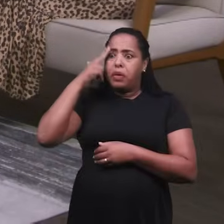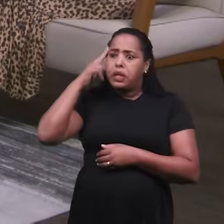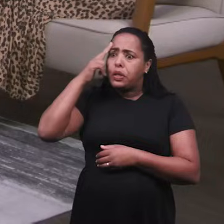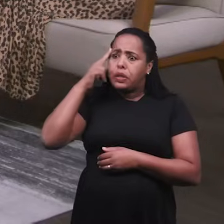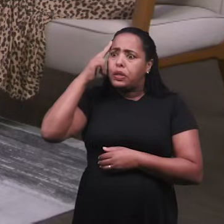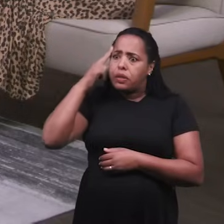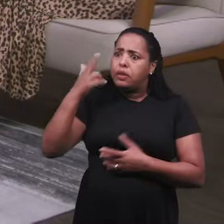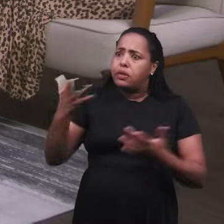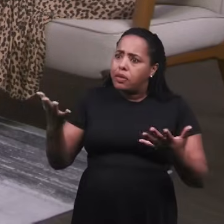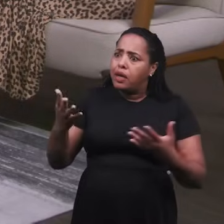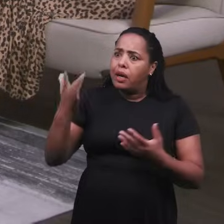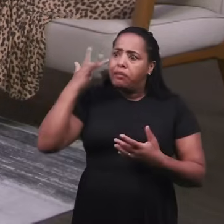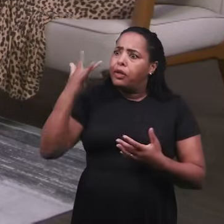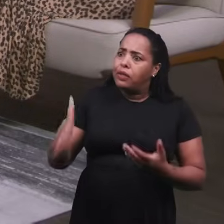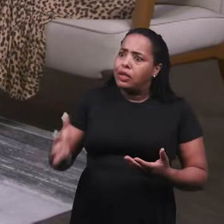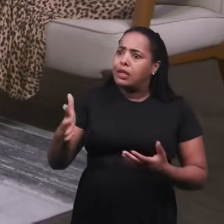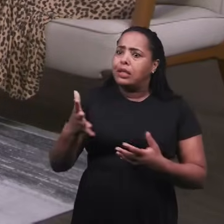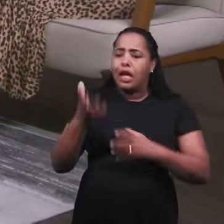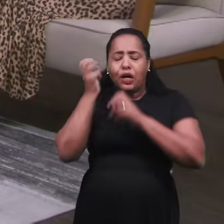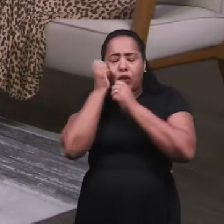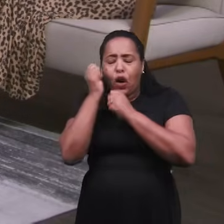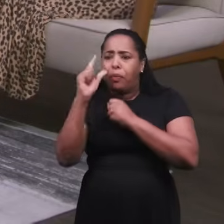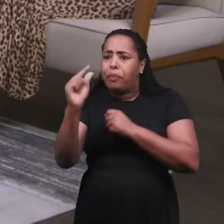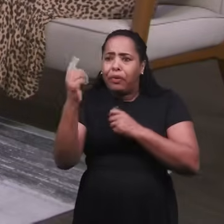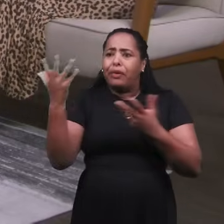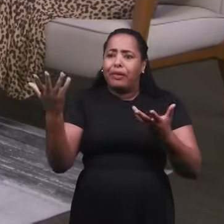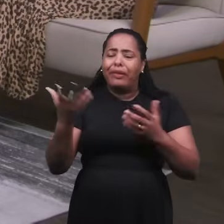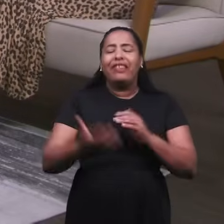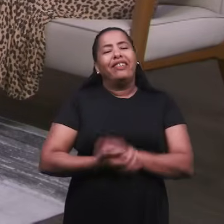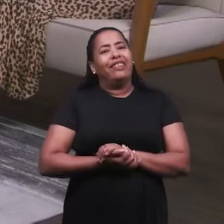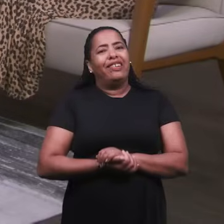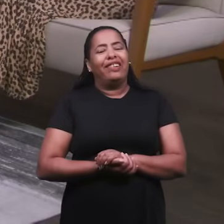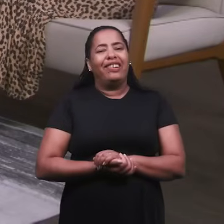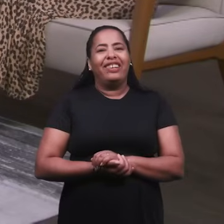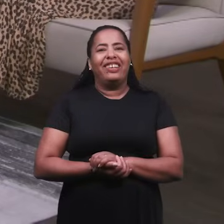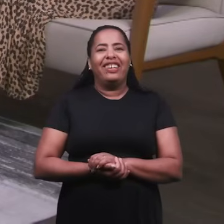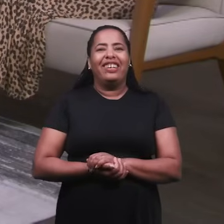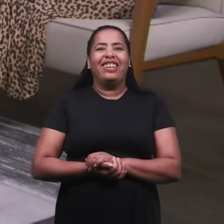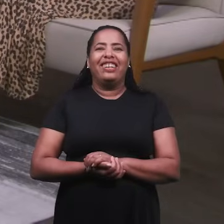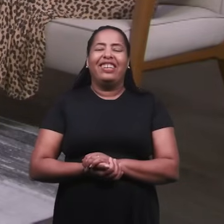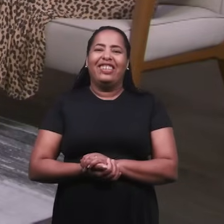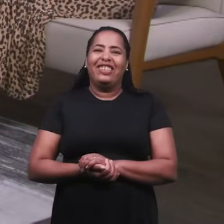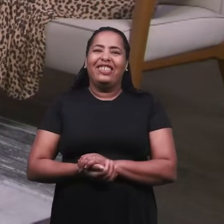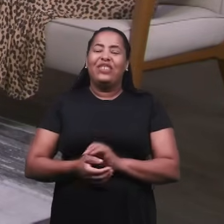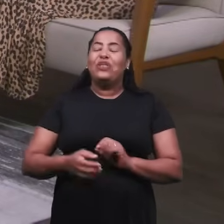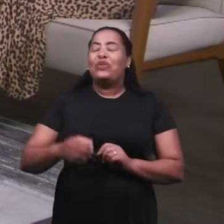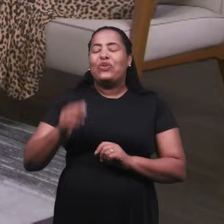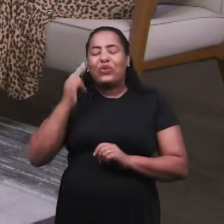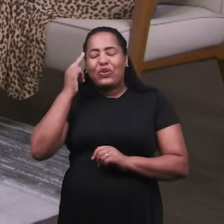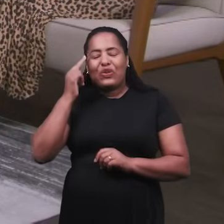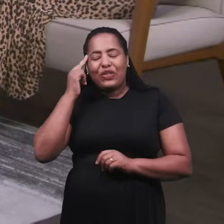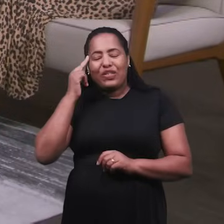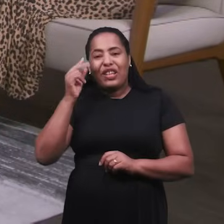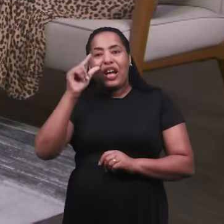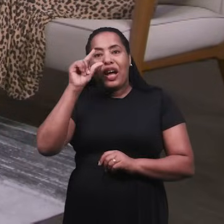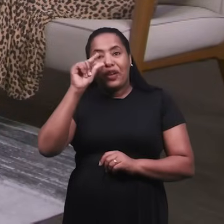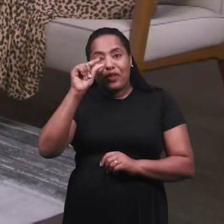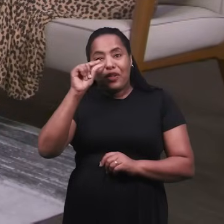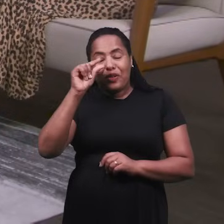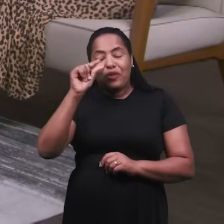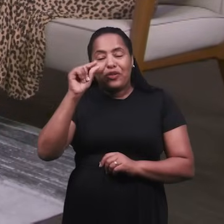sonha tanto. Mas nós estamos falando de coisas que são eficientes. O sono é pouco, mas é eficiente. A gente